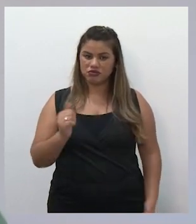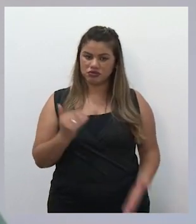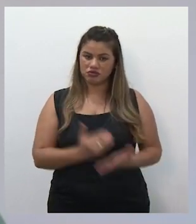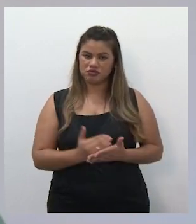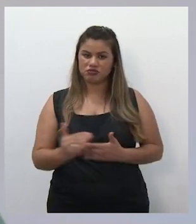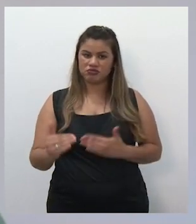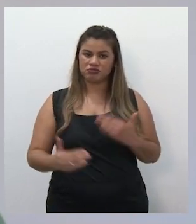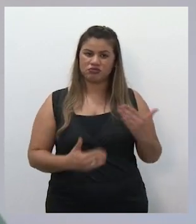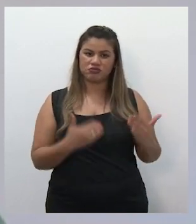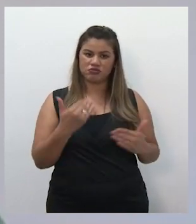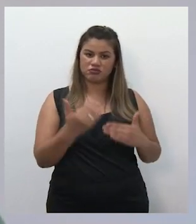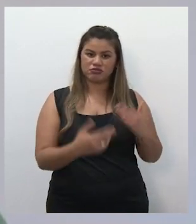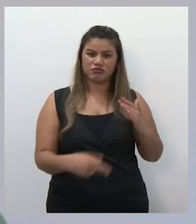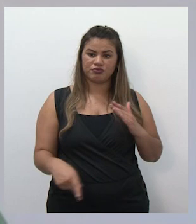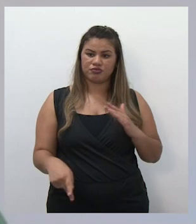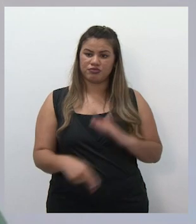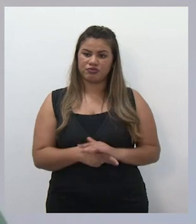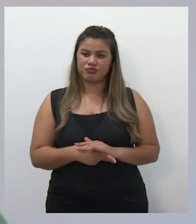né,